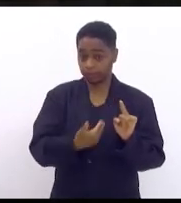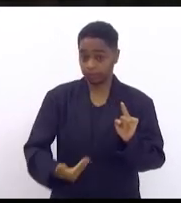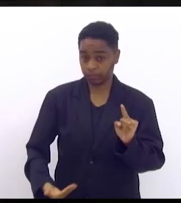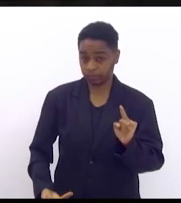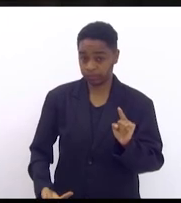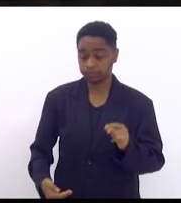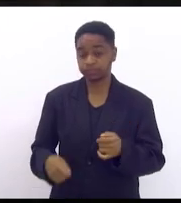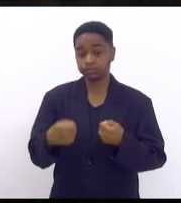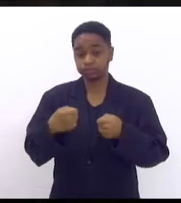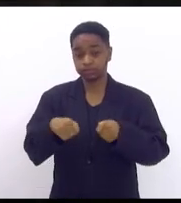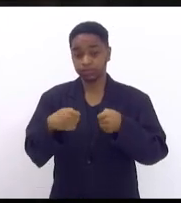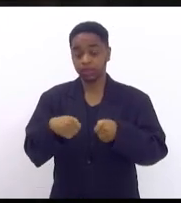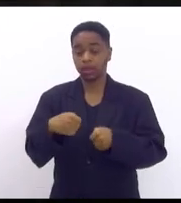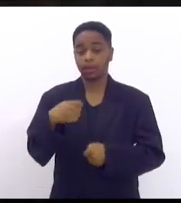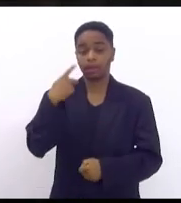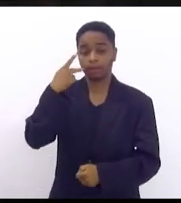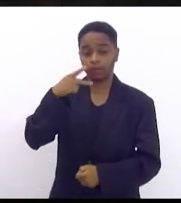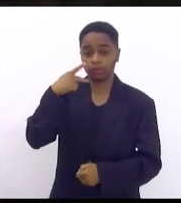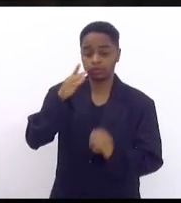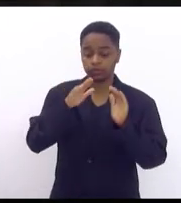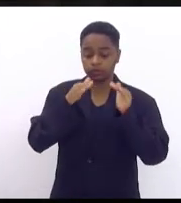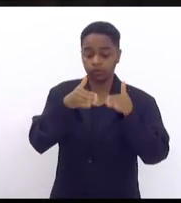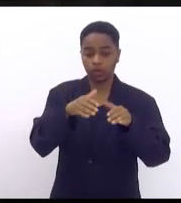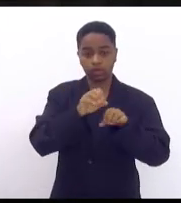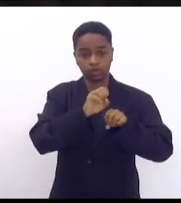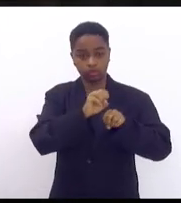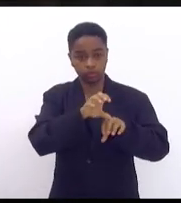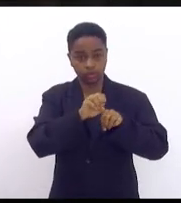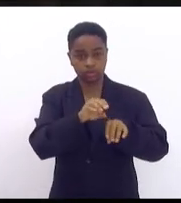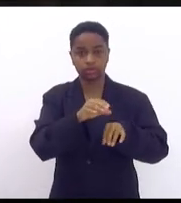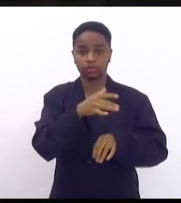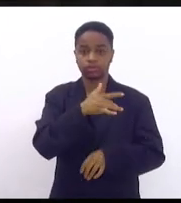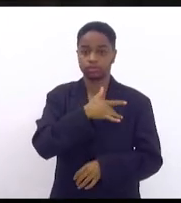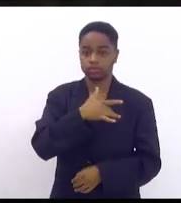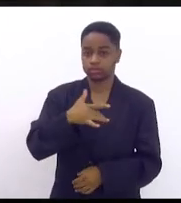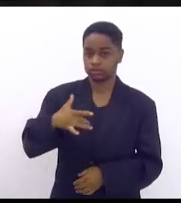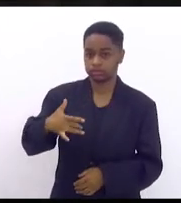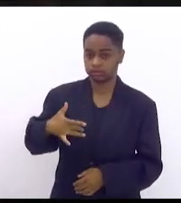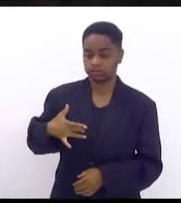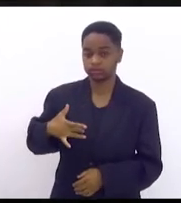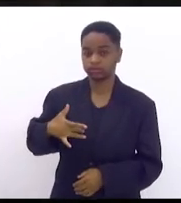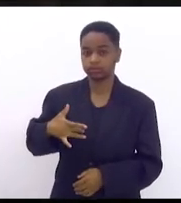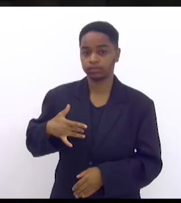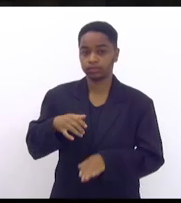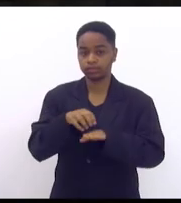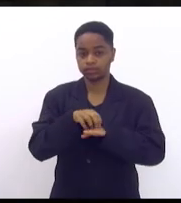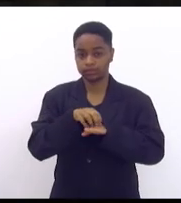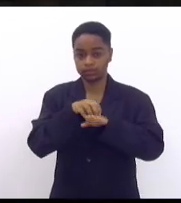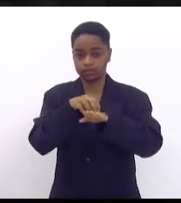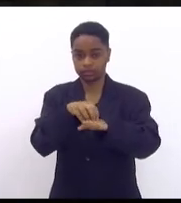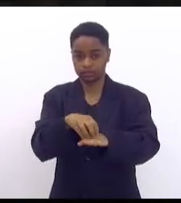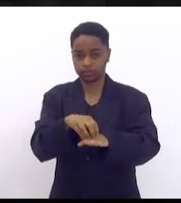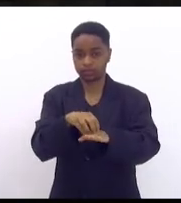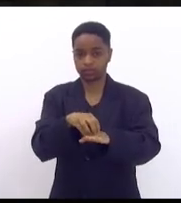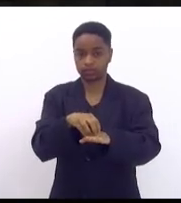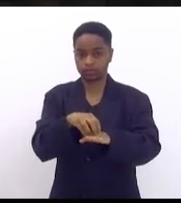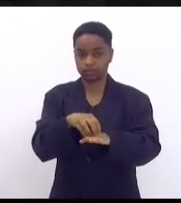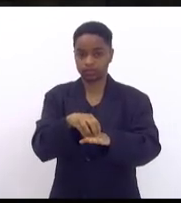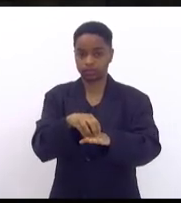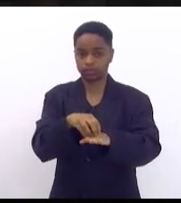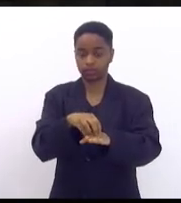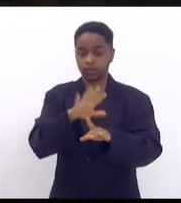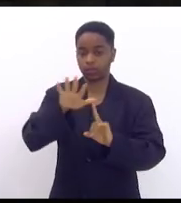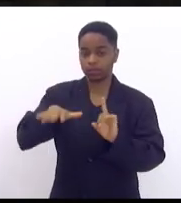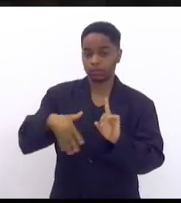as políticas de educação, de saúde, de transportes, de